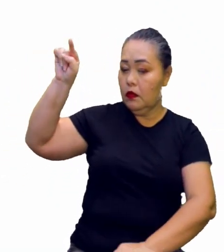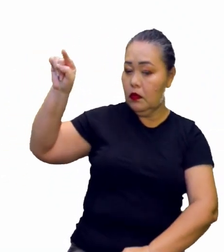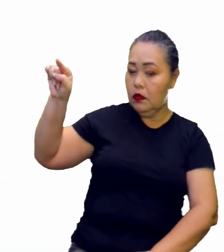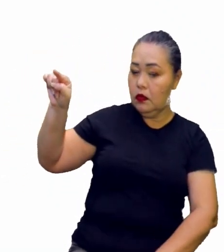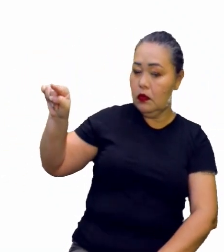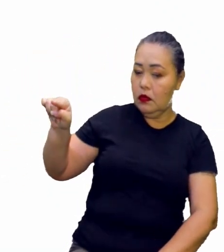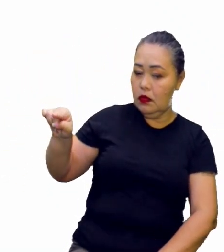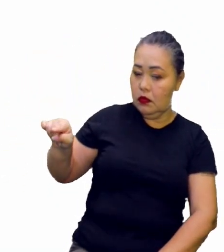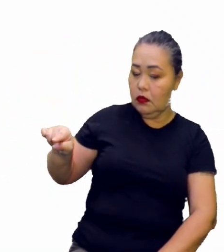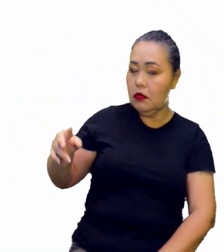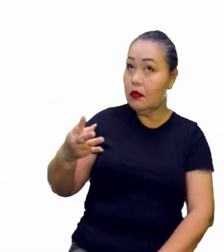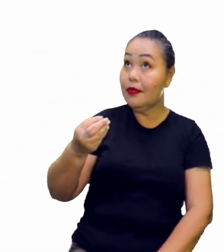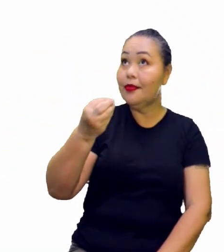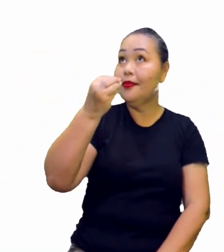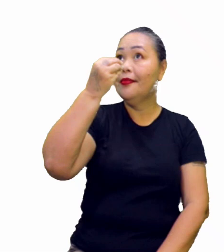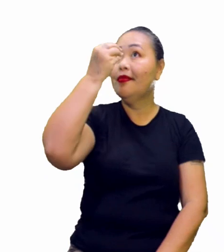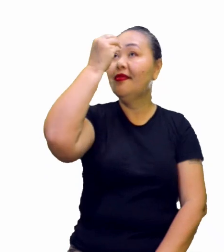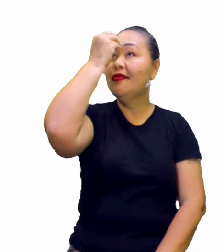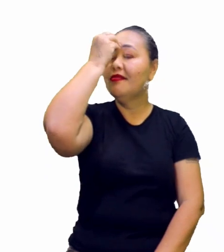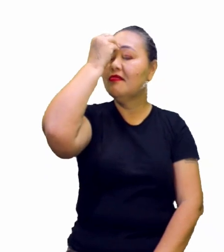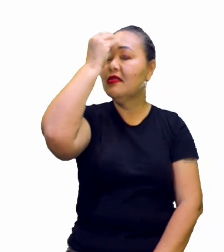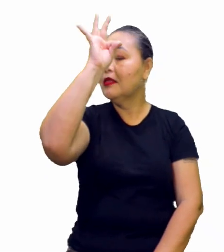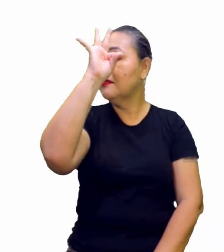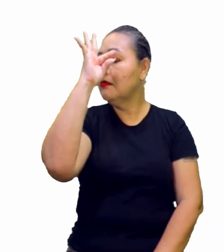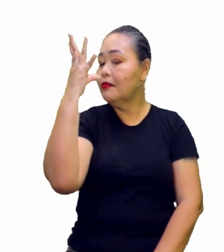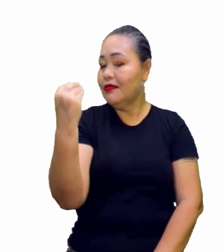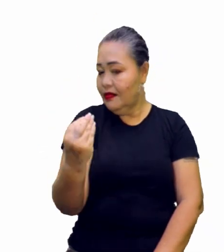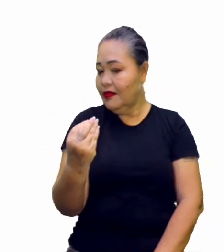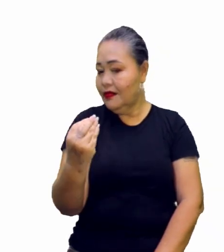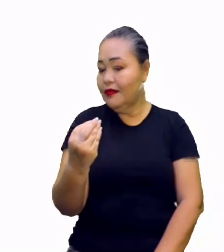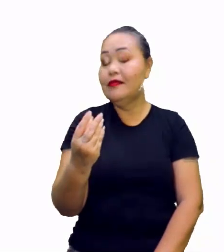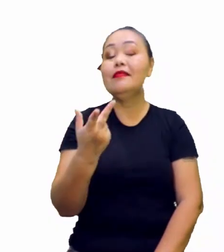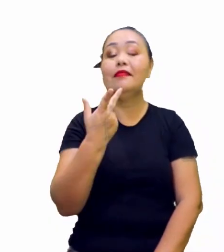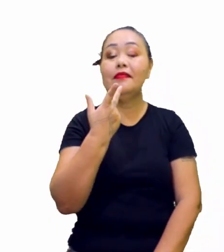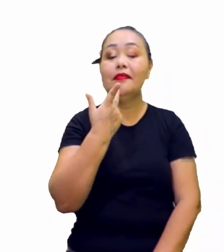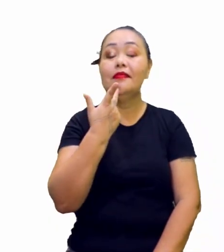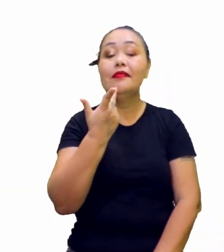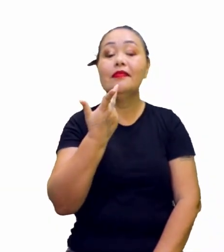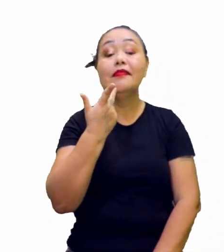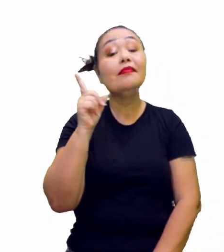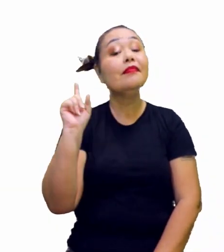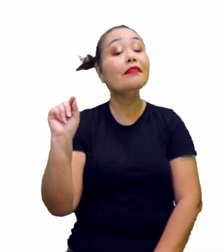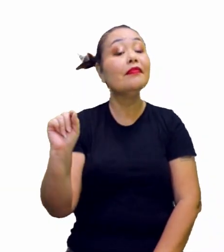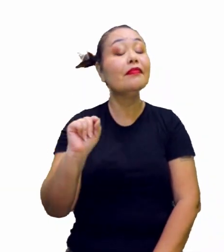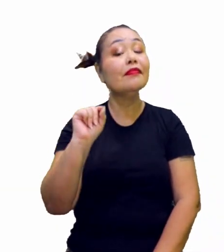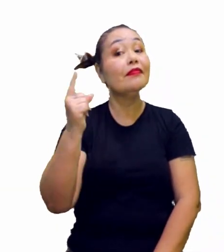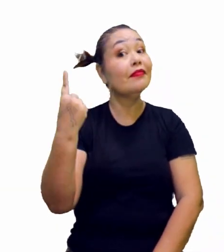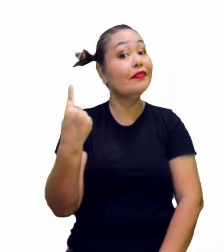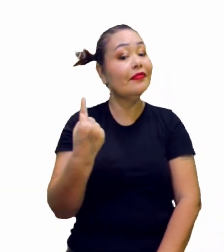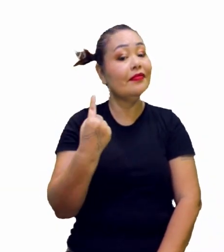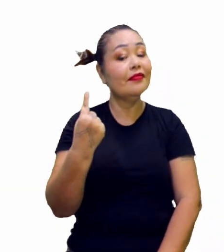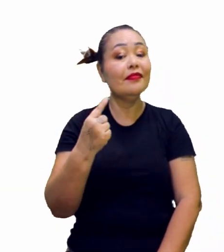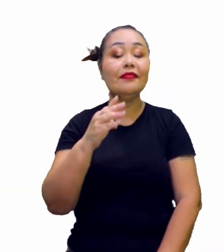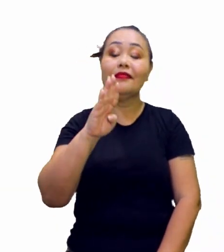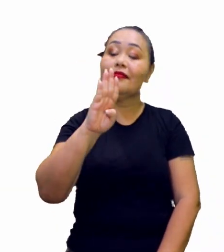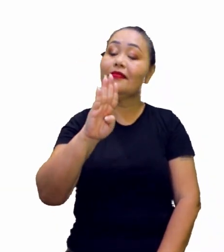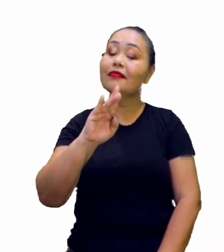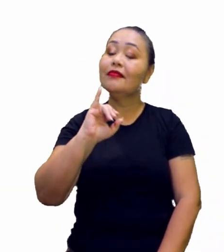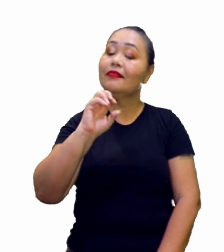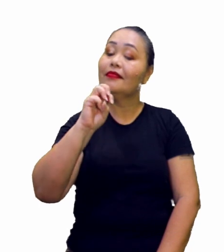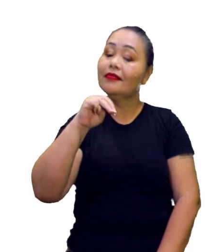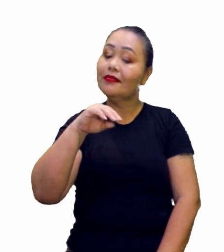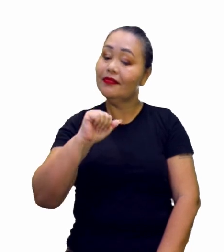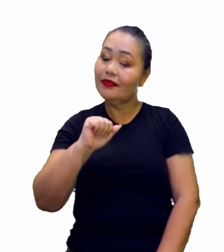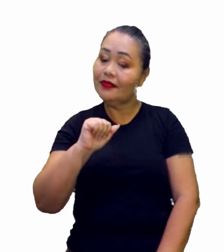do conhecimento, essas abordagens. E como eu falei aí para vocês, o primeiro é bioma.